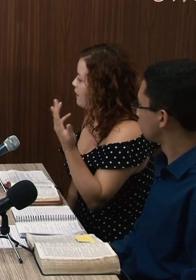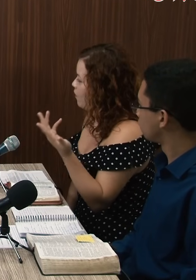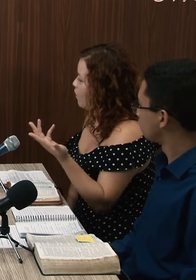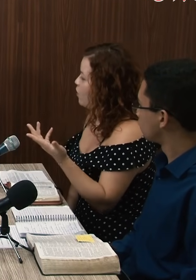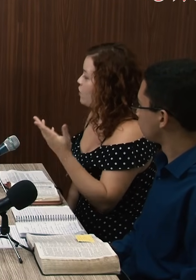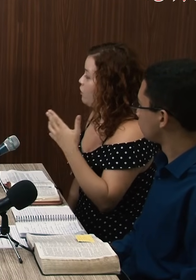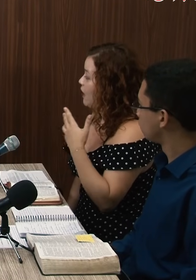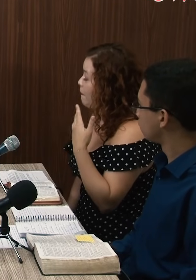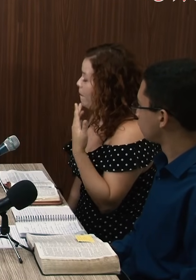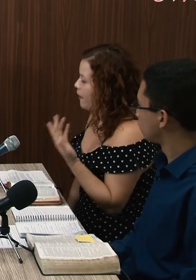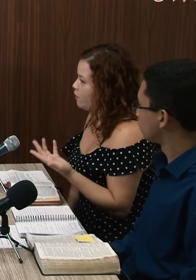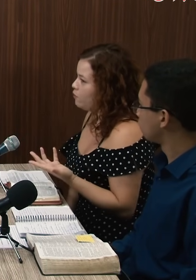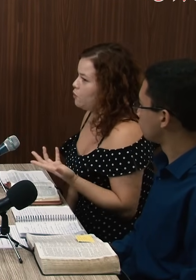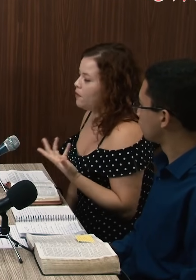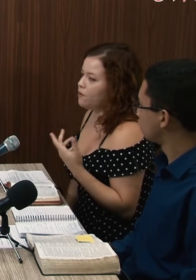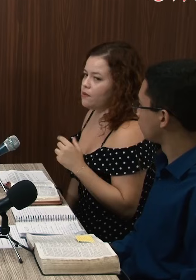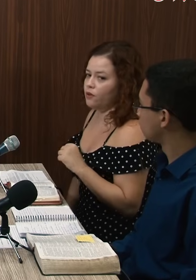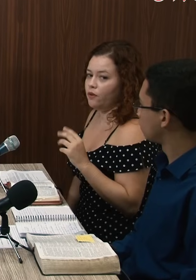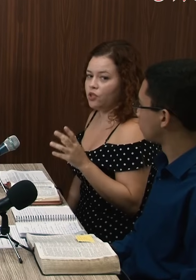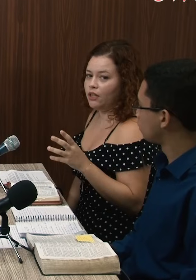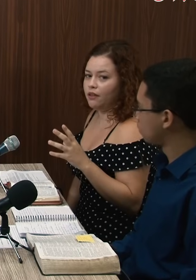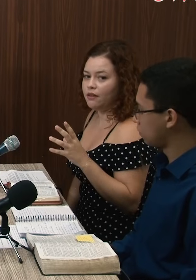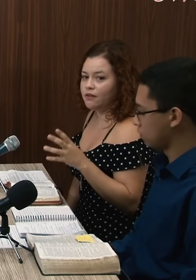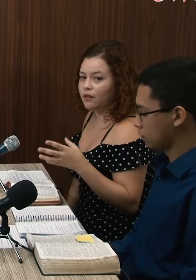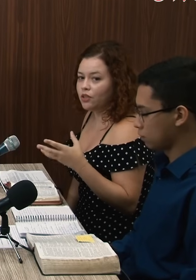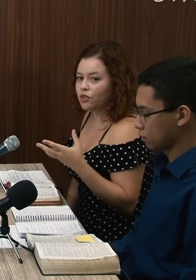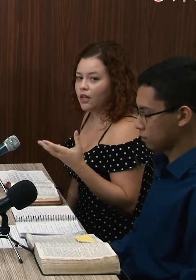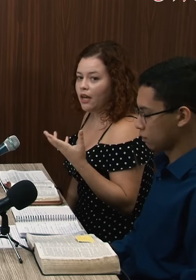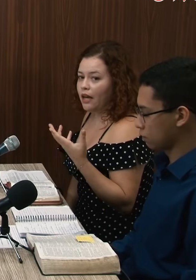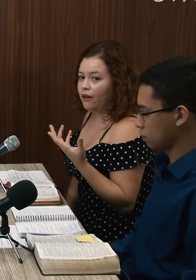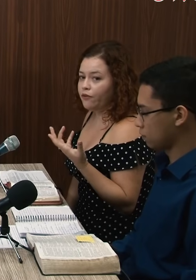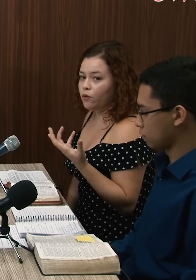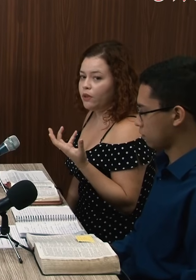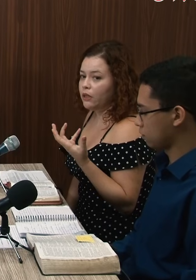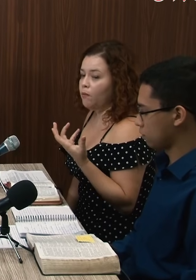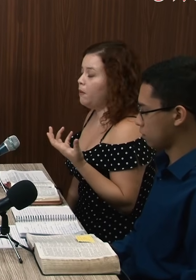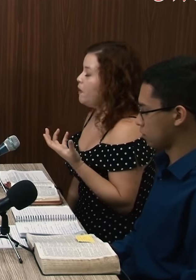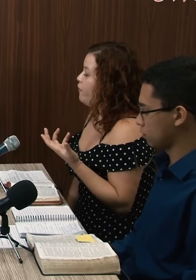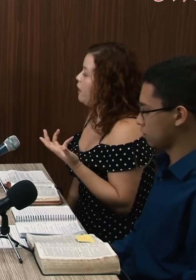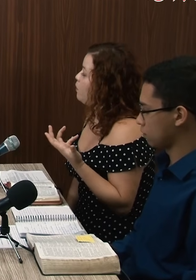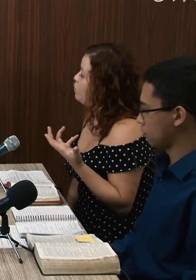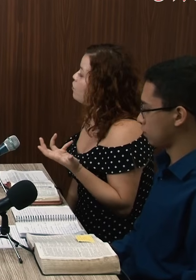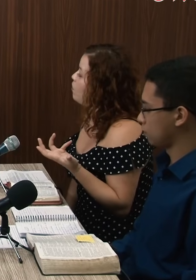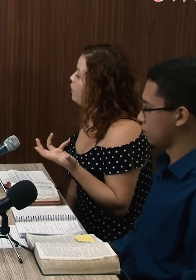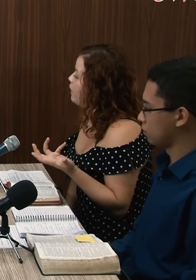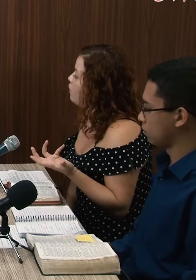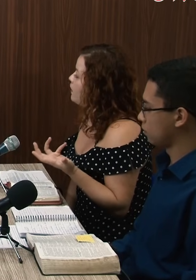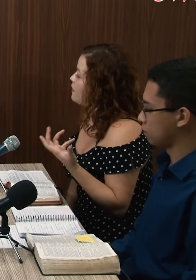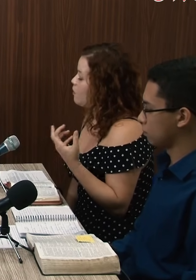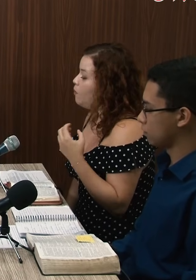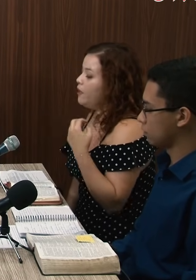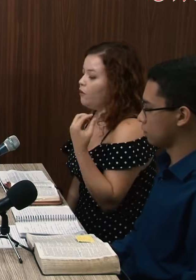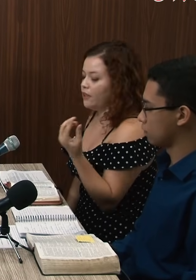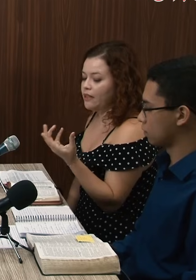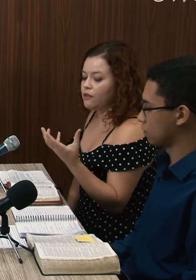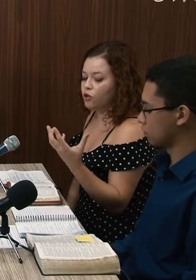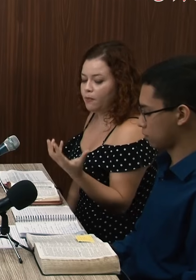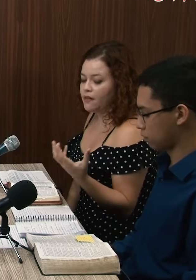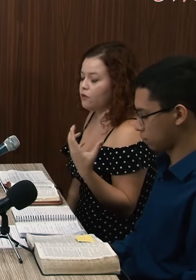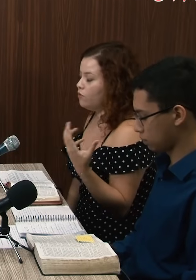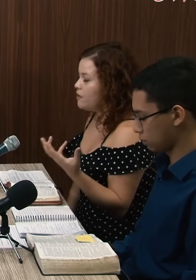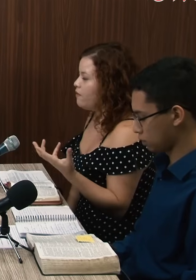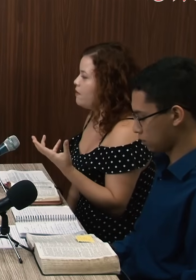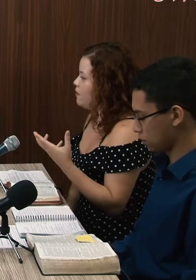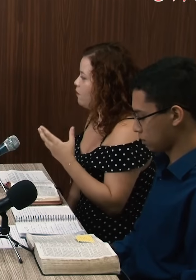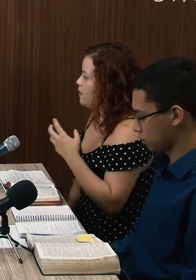o Pentecoste, né, o derramamento do Espírito Santo. Eu achei interessante a figura da romã, porque fala muito de comunhão, né? Dessa comunhão que está sendo